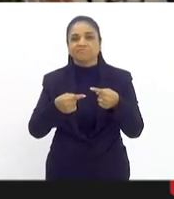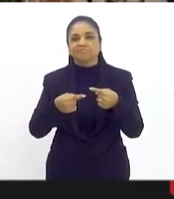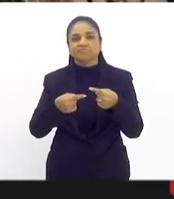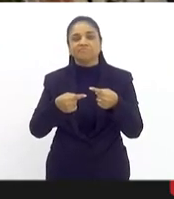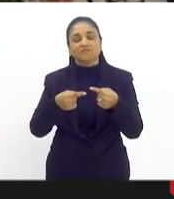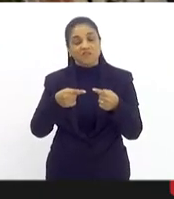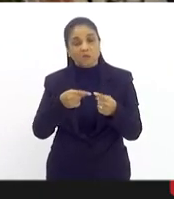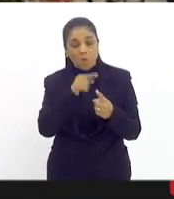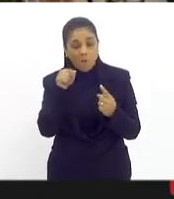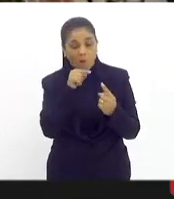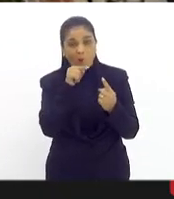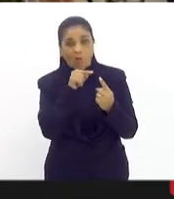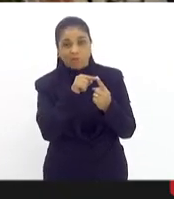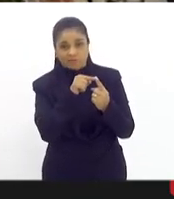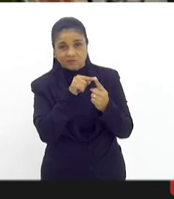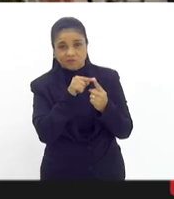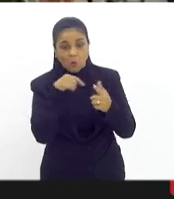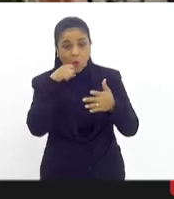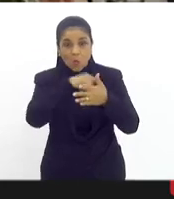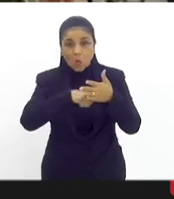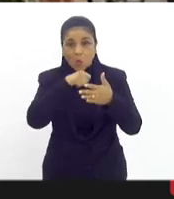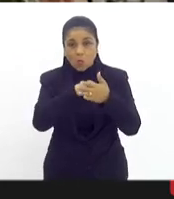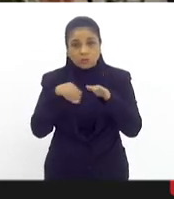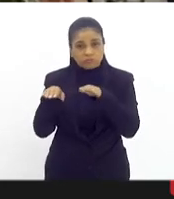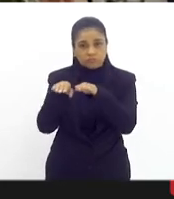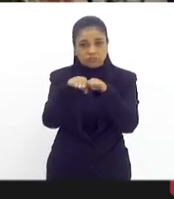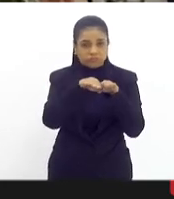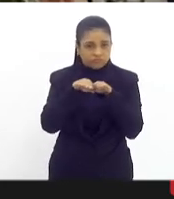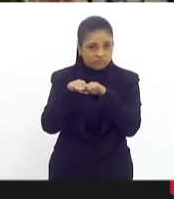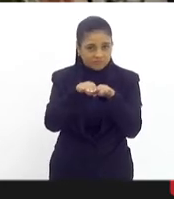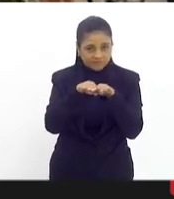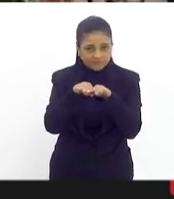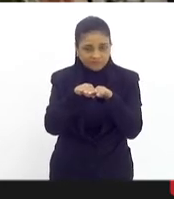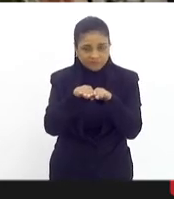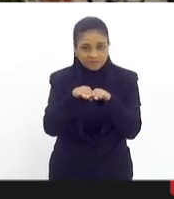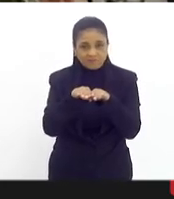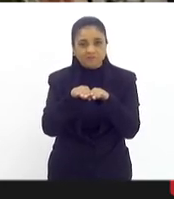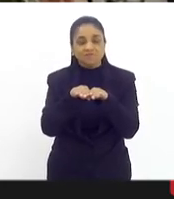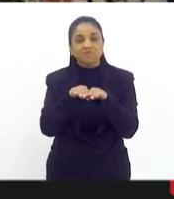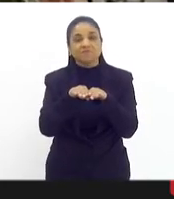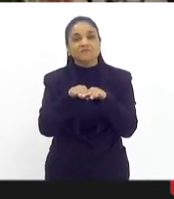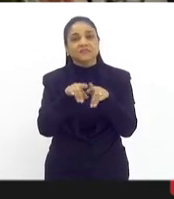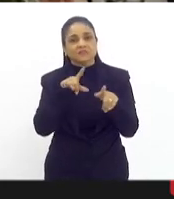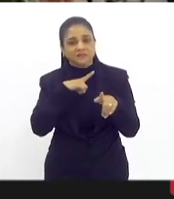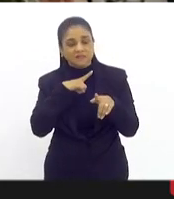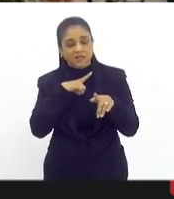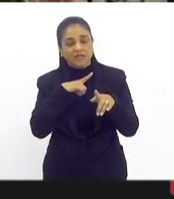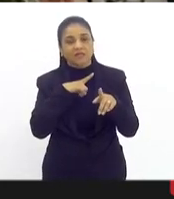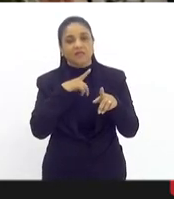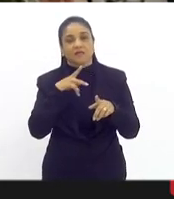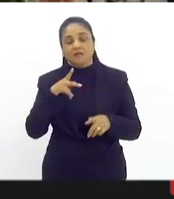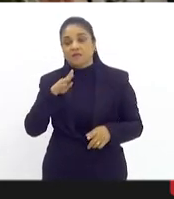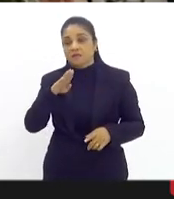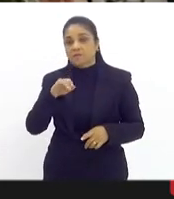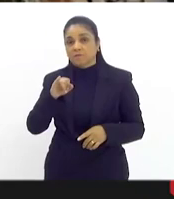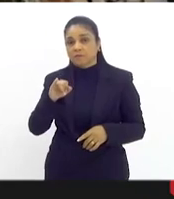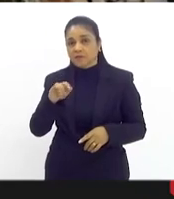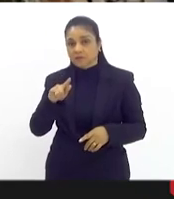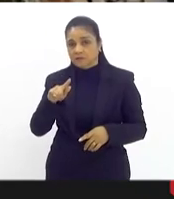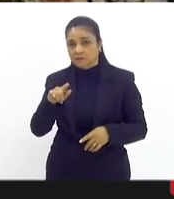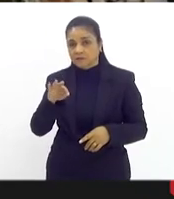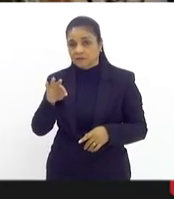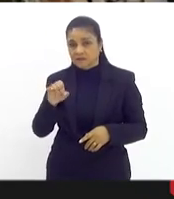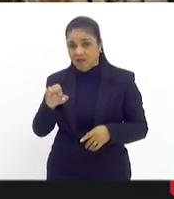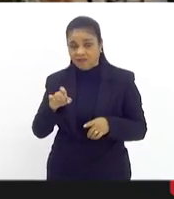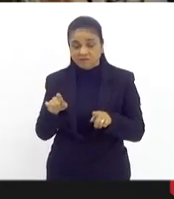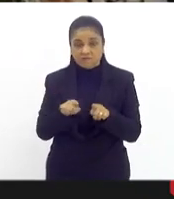dos pontos de luta comum, uma vez que em torno dele também as big techs e a extrema-direita estão